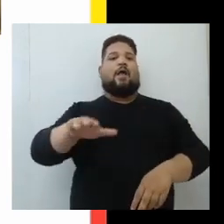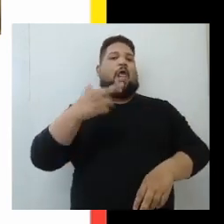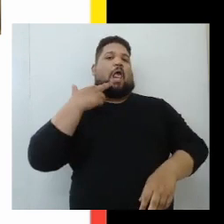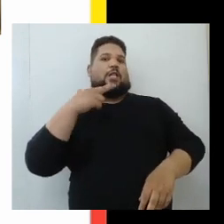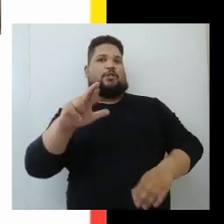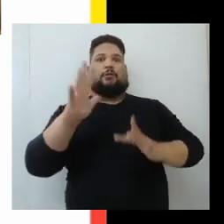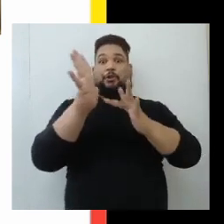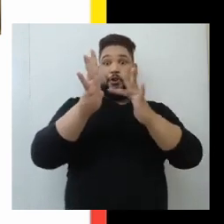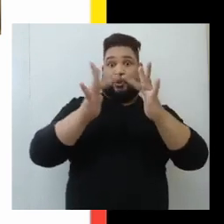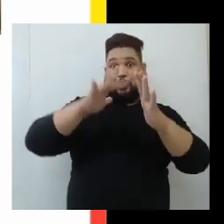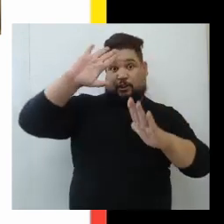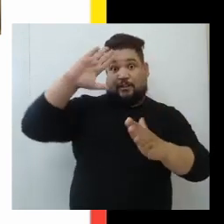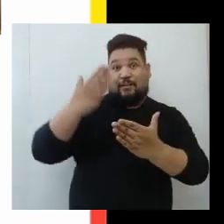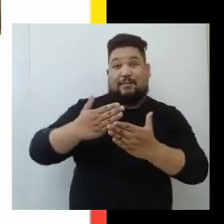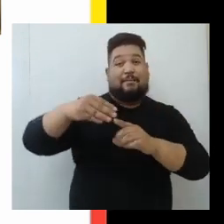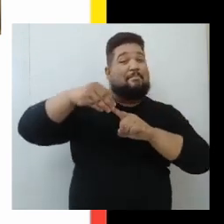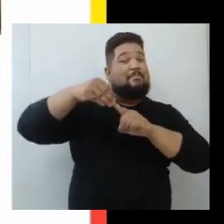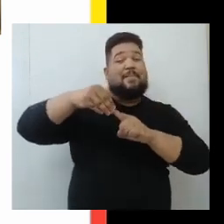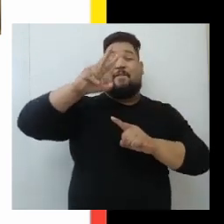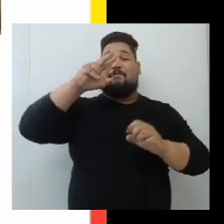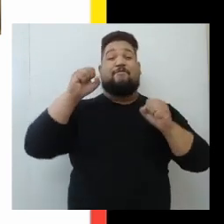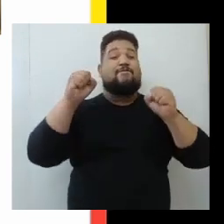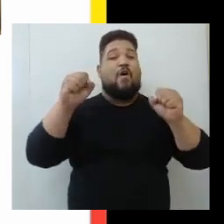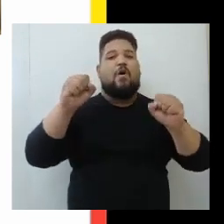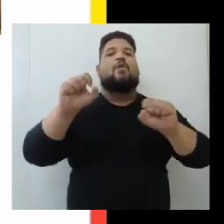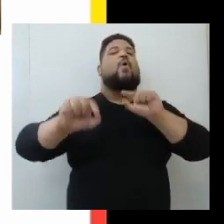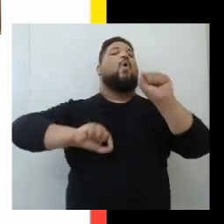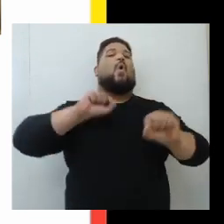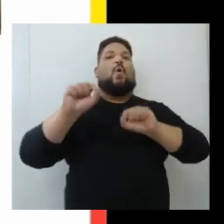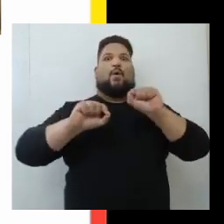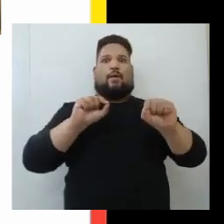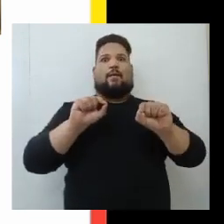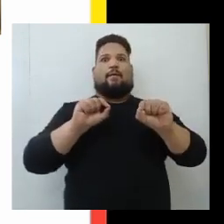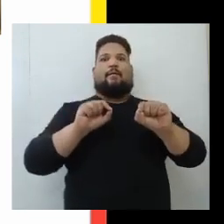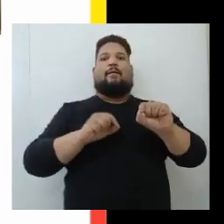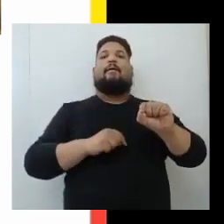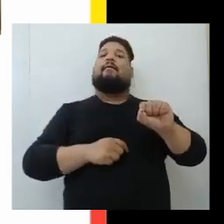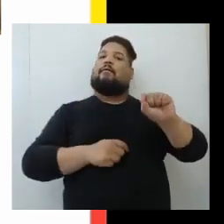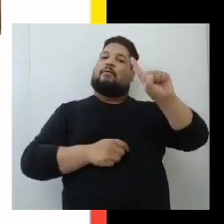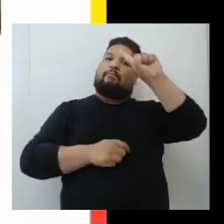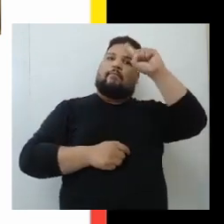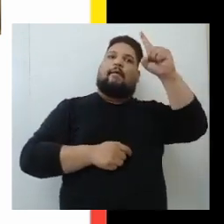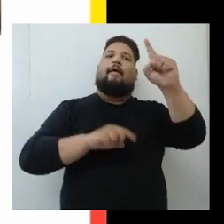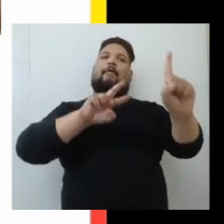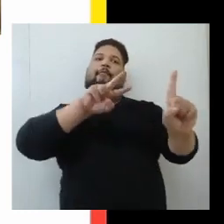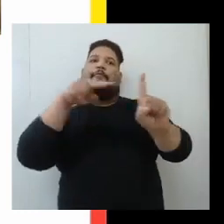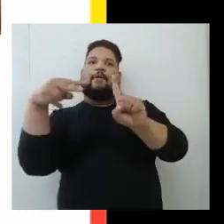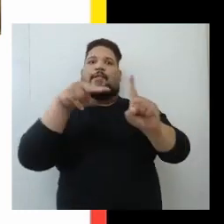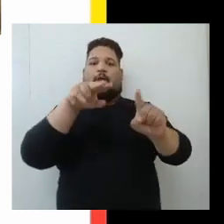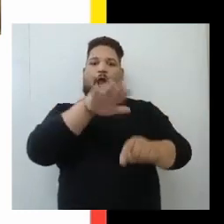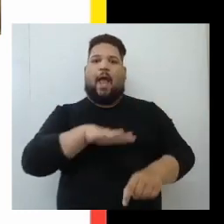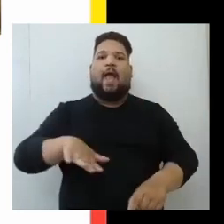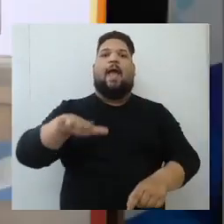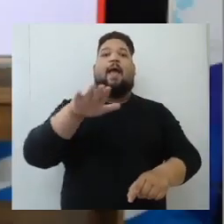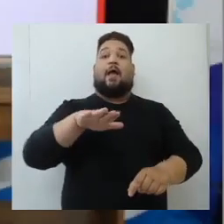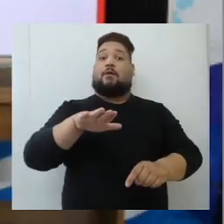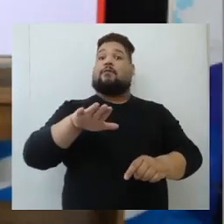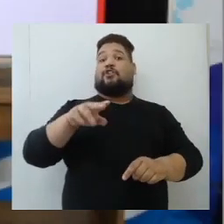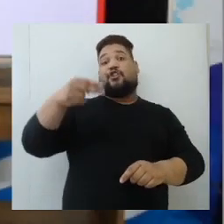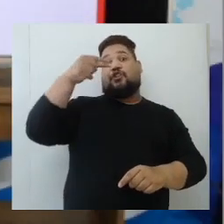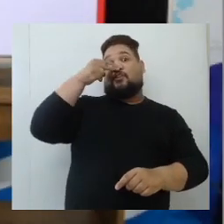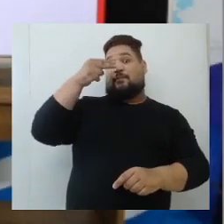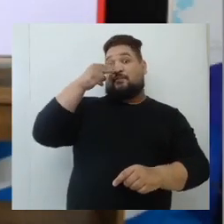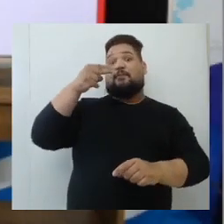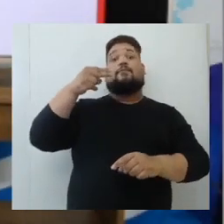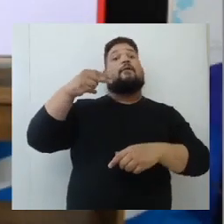muito forte, principalmente a partir do surgimento dessa visão cristã que se divulgou